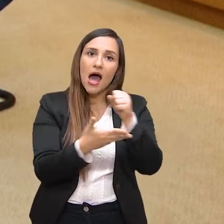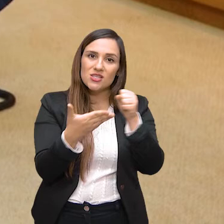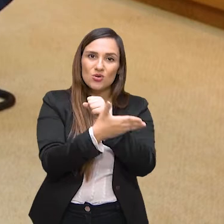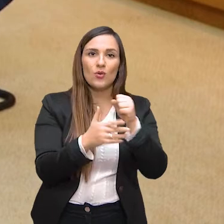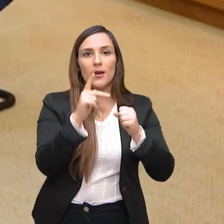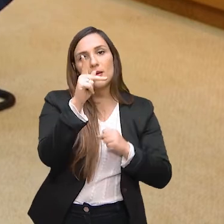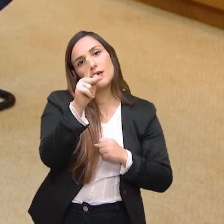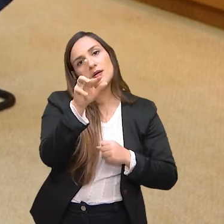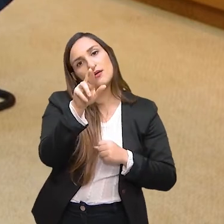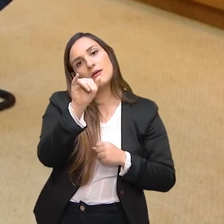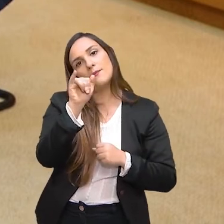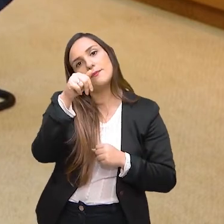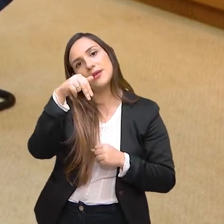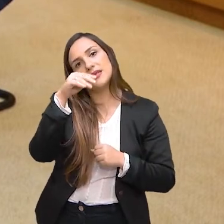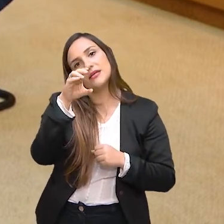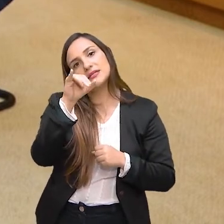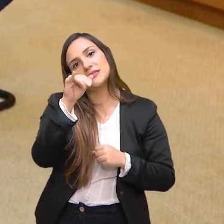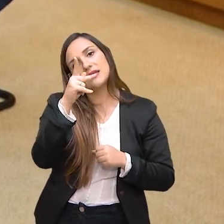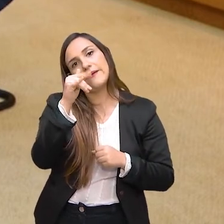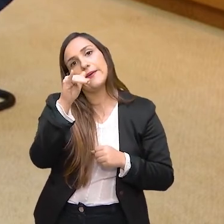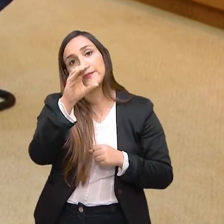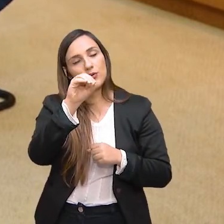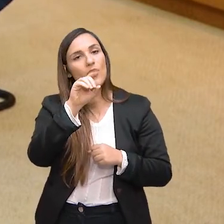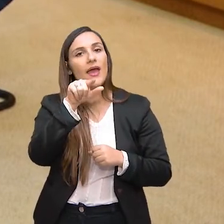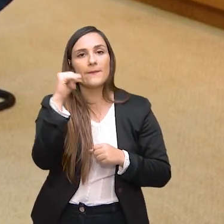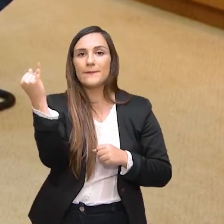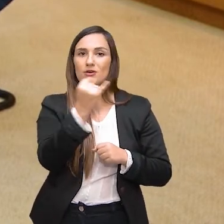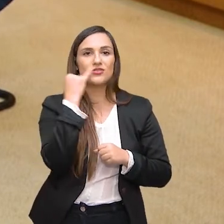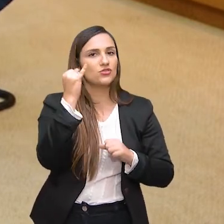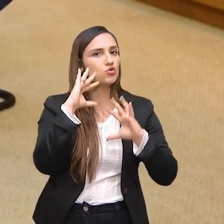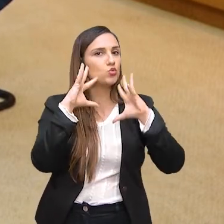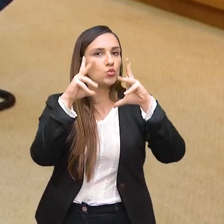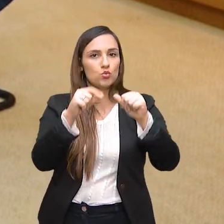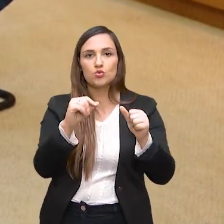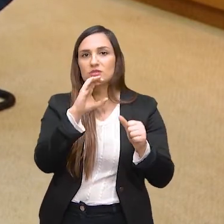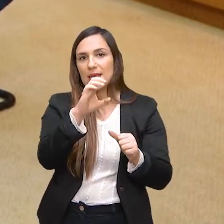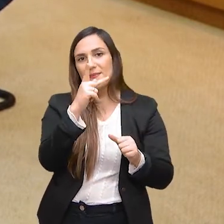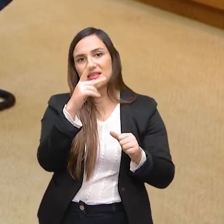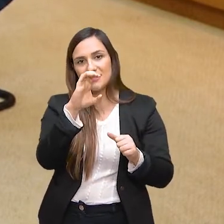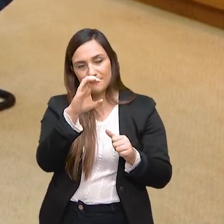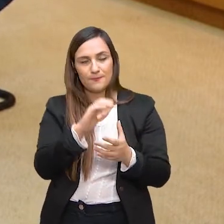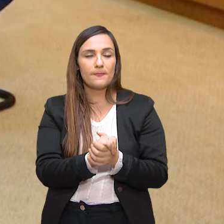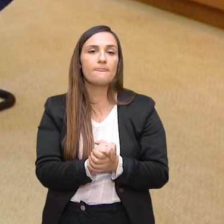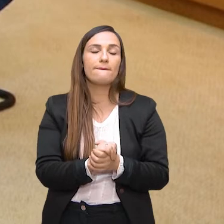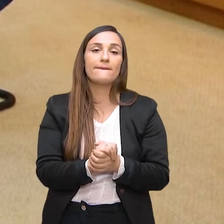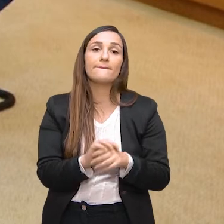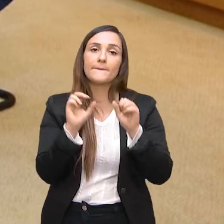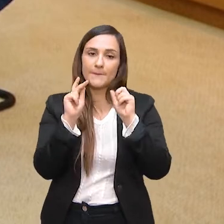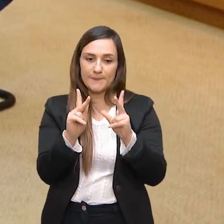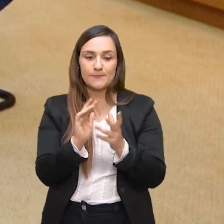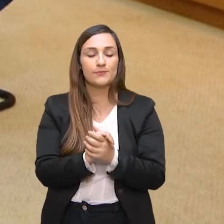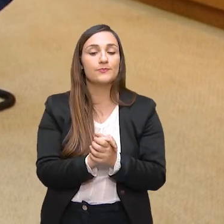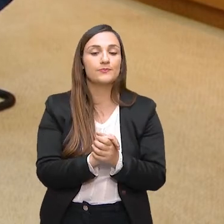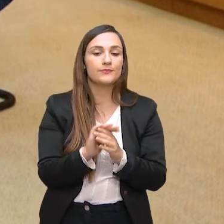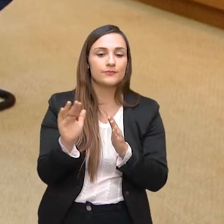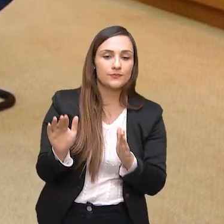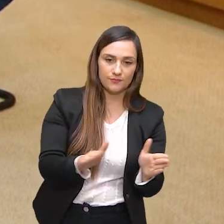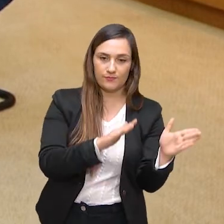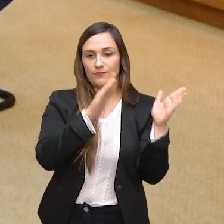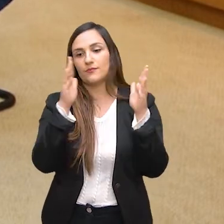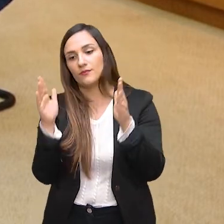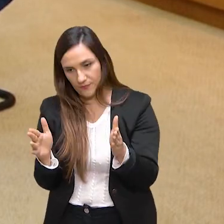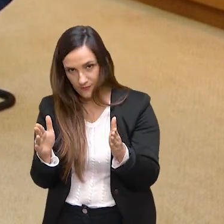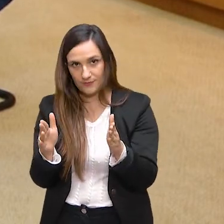luz para todo o processo, para todo o código do processo. Quando você vai para a parte especial, aí você já tem o